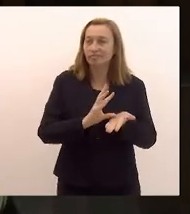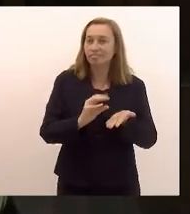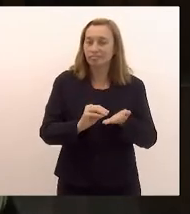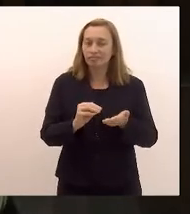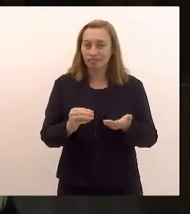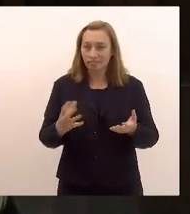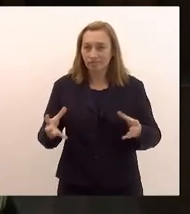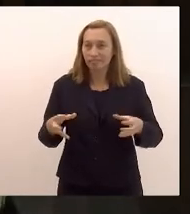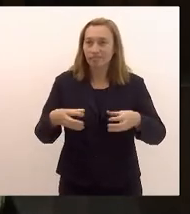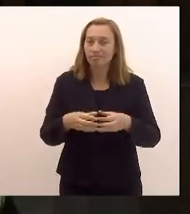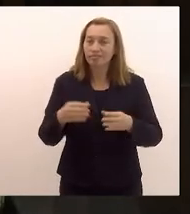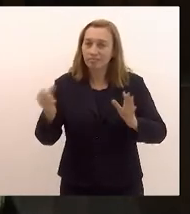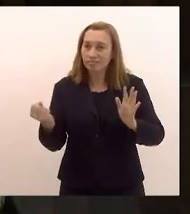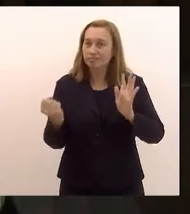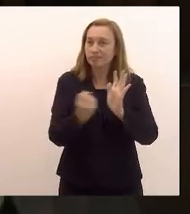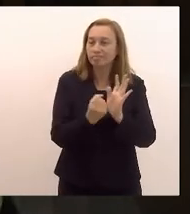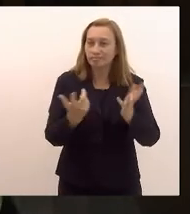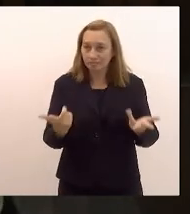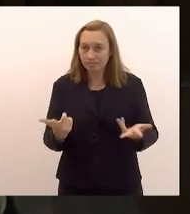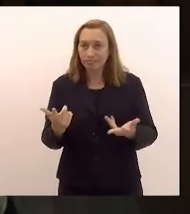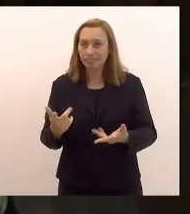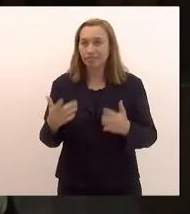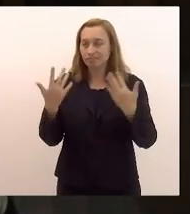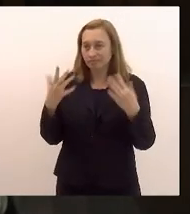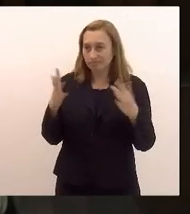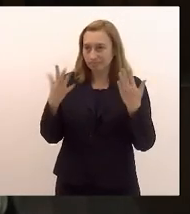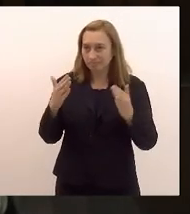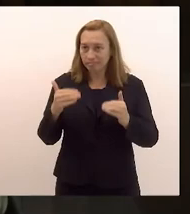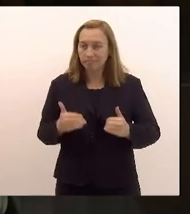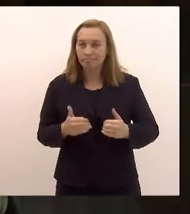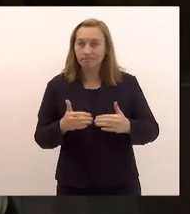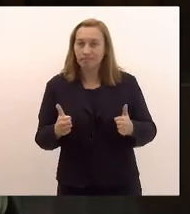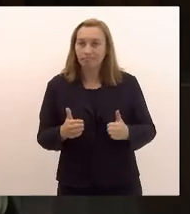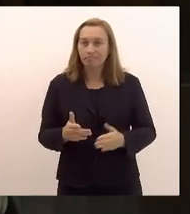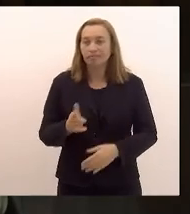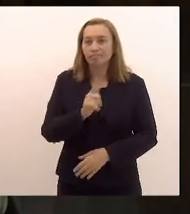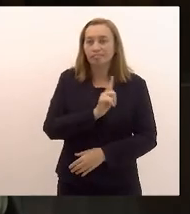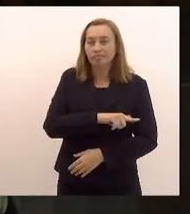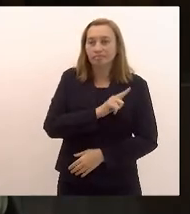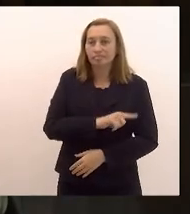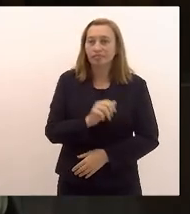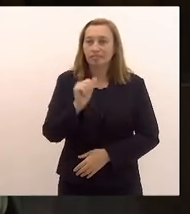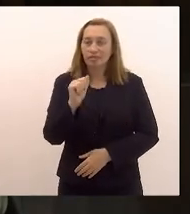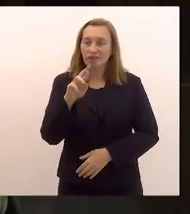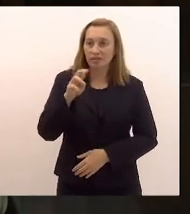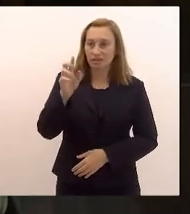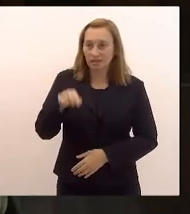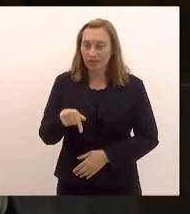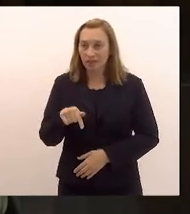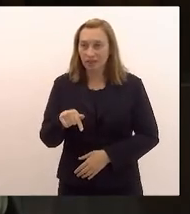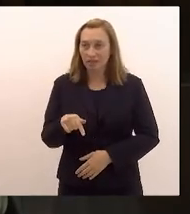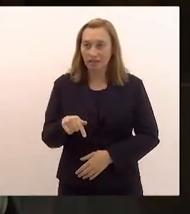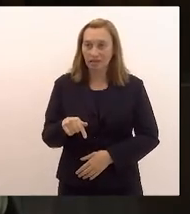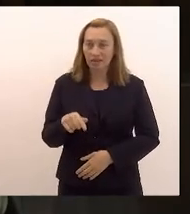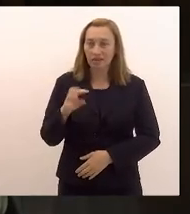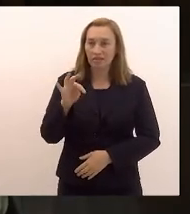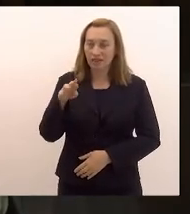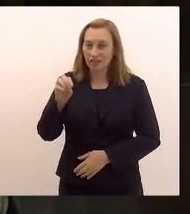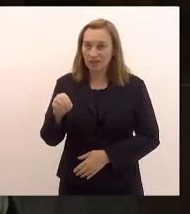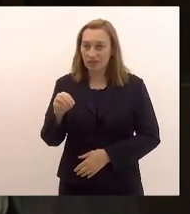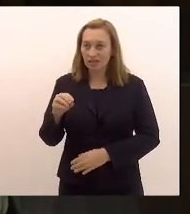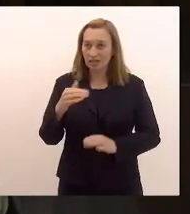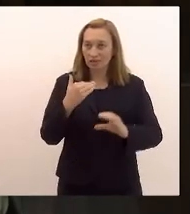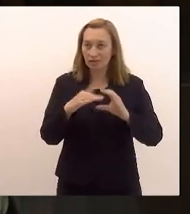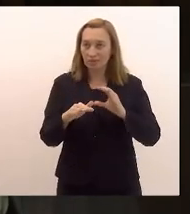Isso é uma marca que foi e eu faço aqui uma saudação iniciada na gestão do André Castro o Francisco Messias que